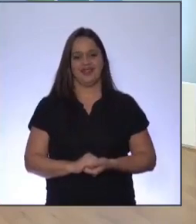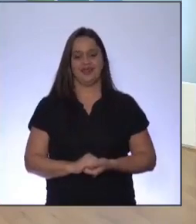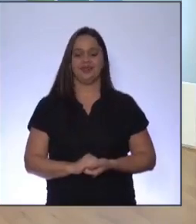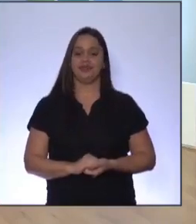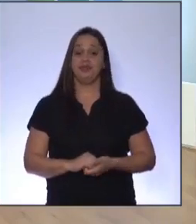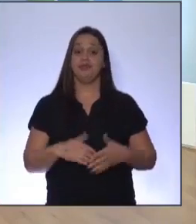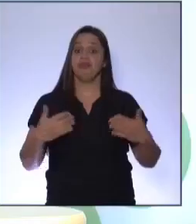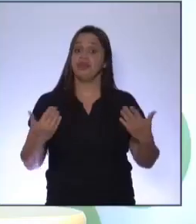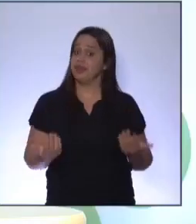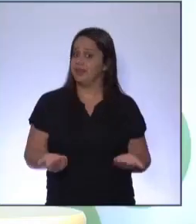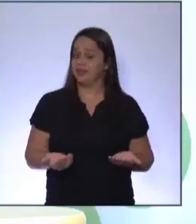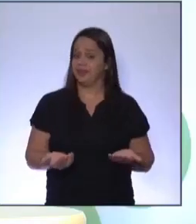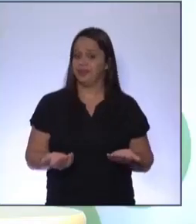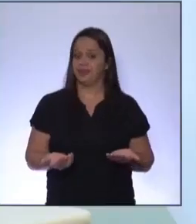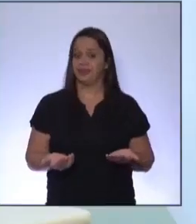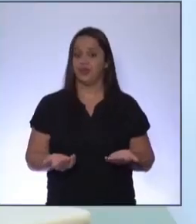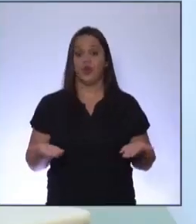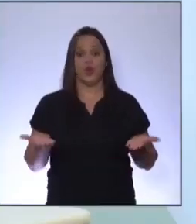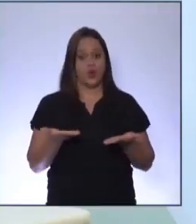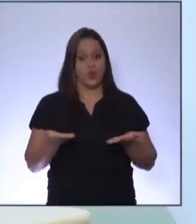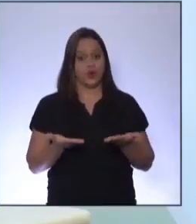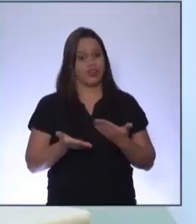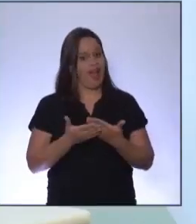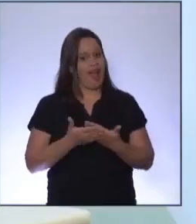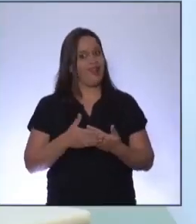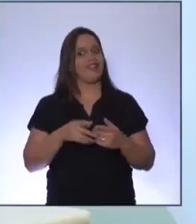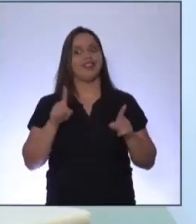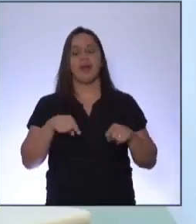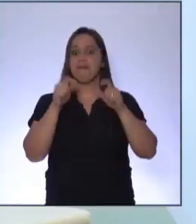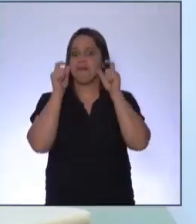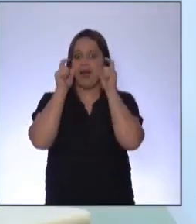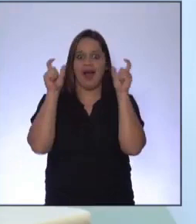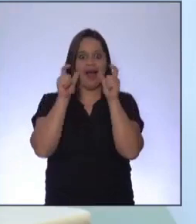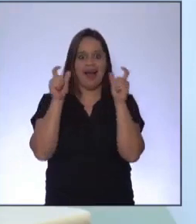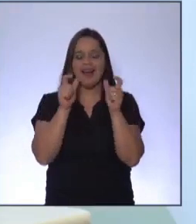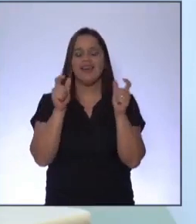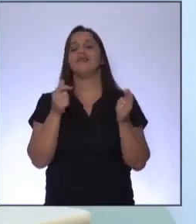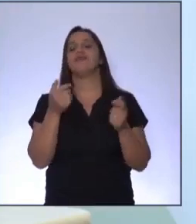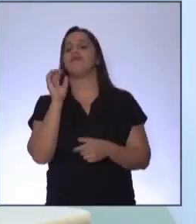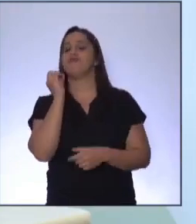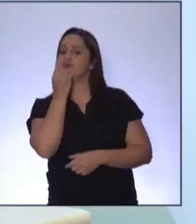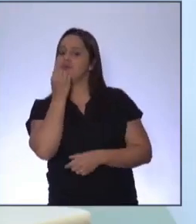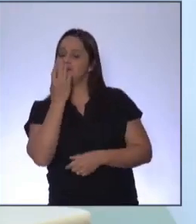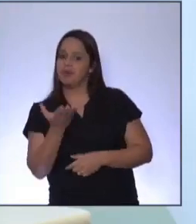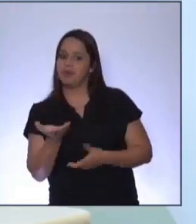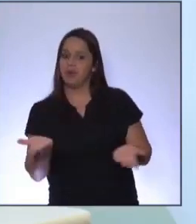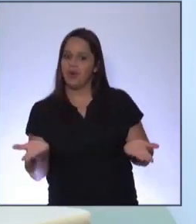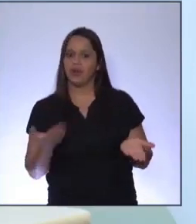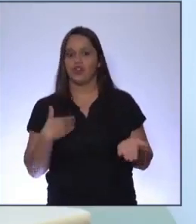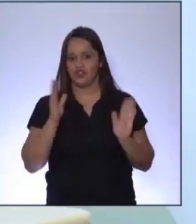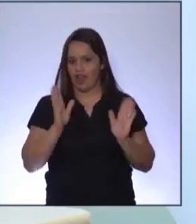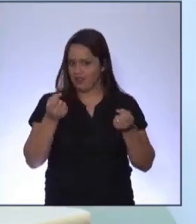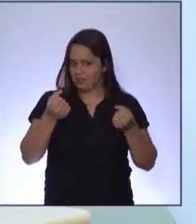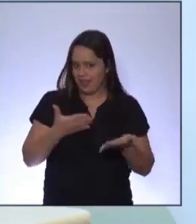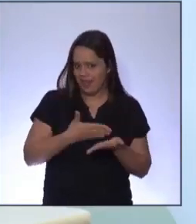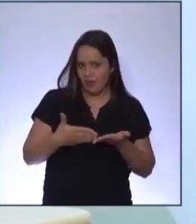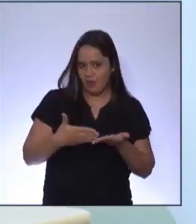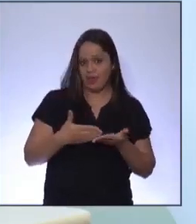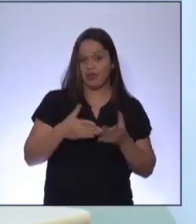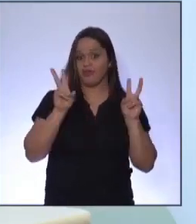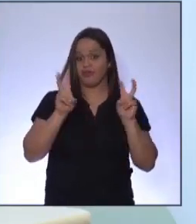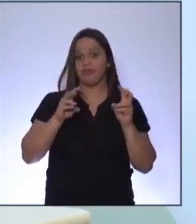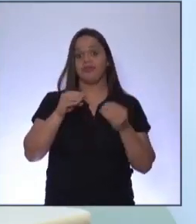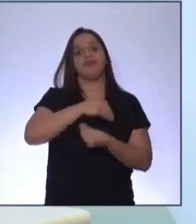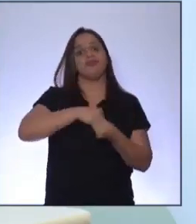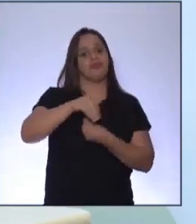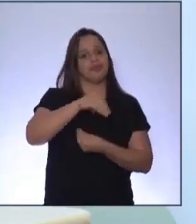Então, pessoal, essa aula de hoje vai ser uma aula muito interessante, né? A gente vai falar um pouquinho, como eu falei logo no início, sobre as misturas na aula